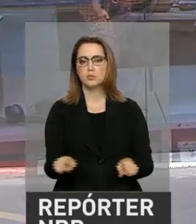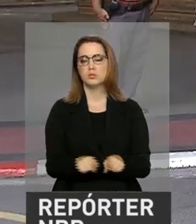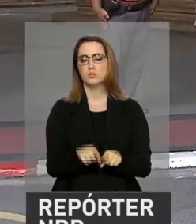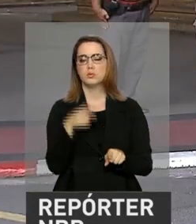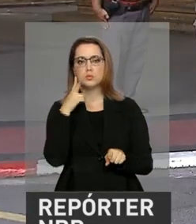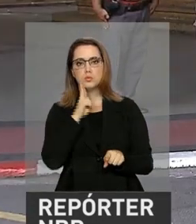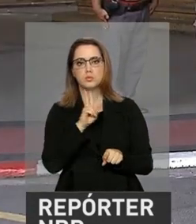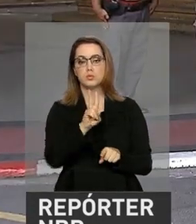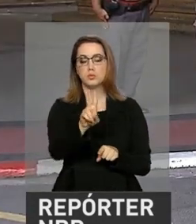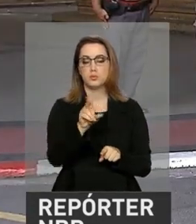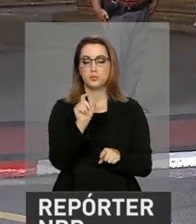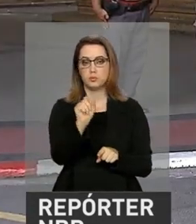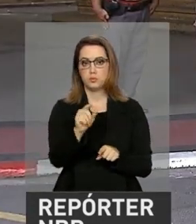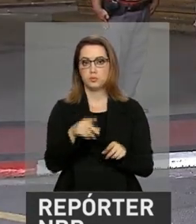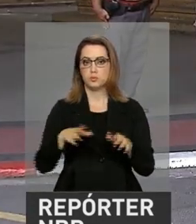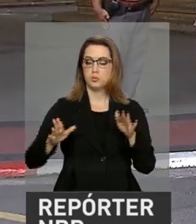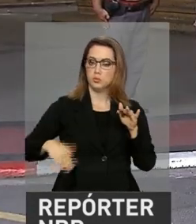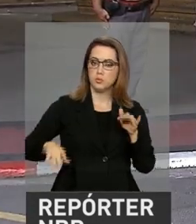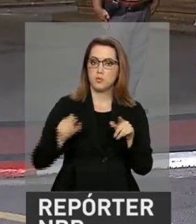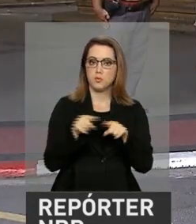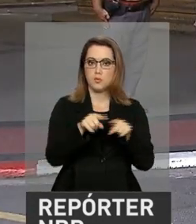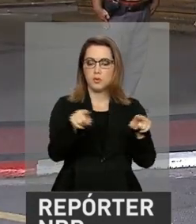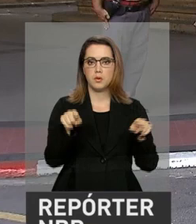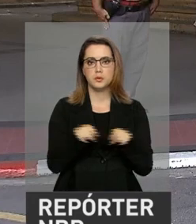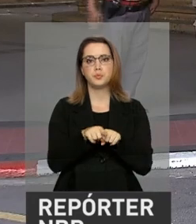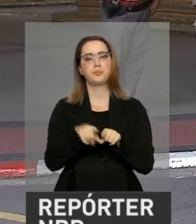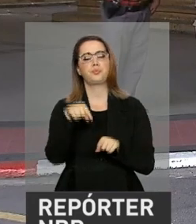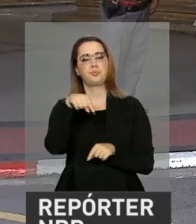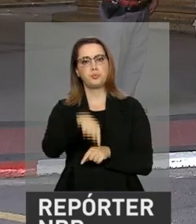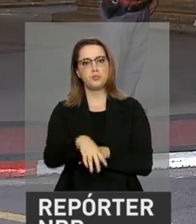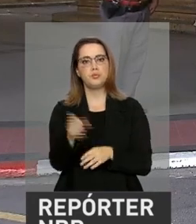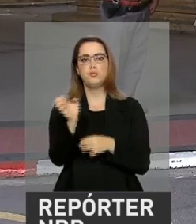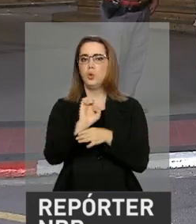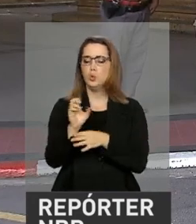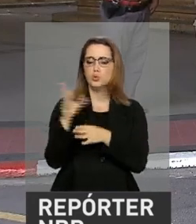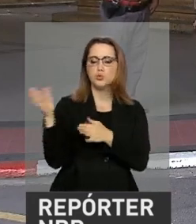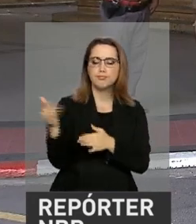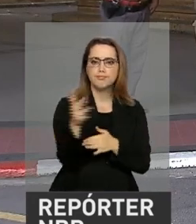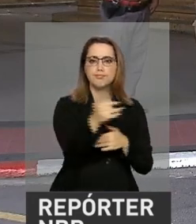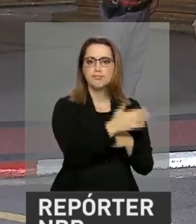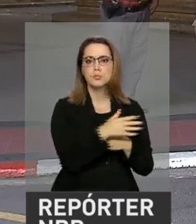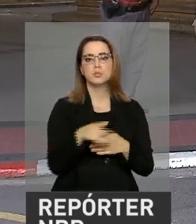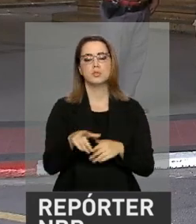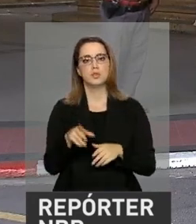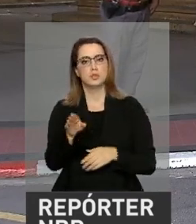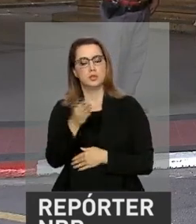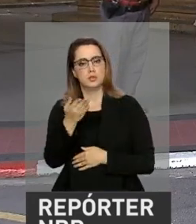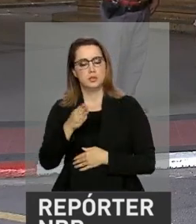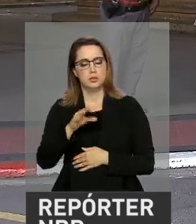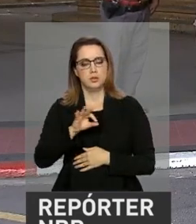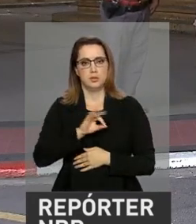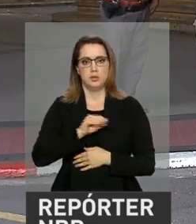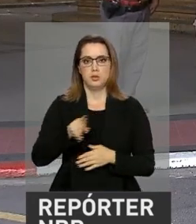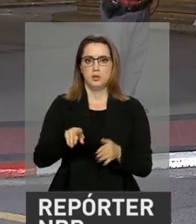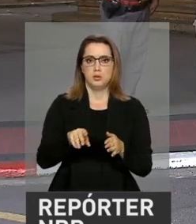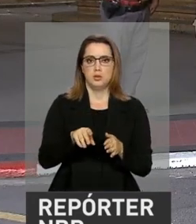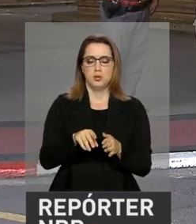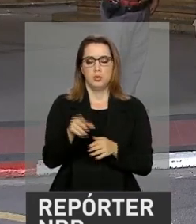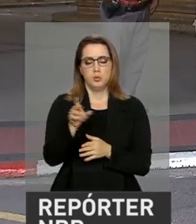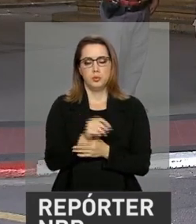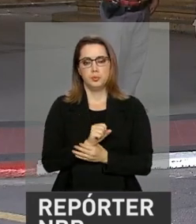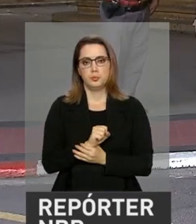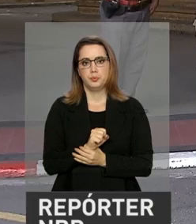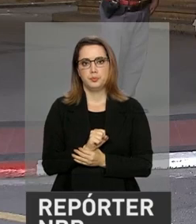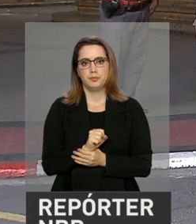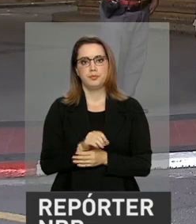Bombeiros Militares e nativos dos estados e do Distrito Federal foram convocados para integrar a força nacional o ministro da